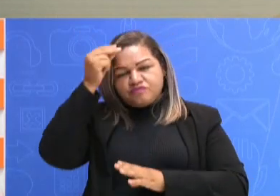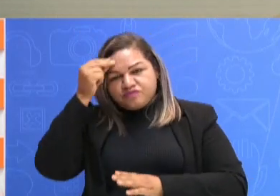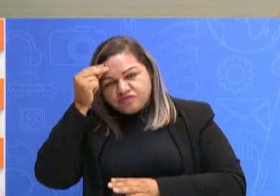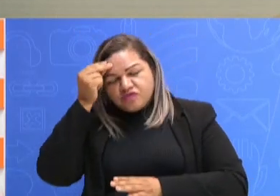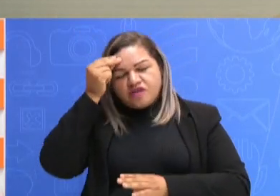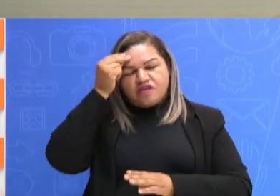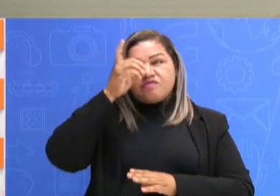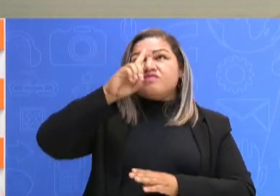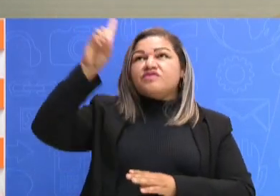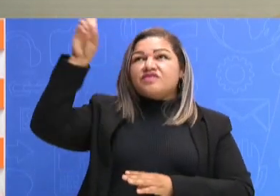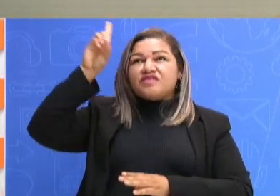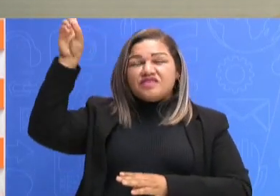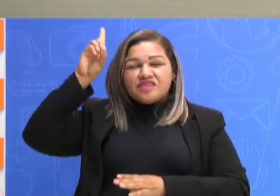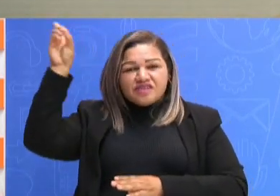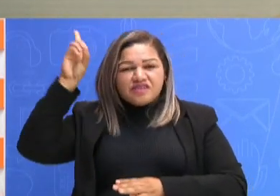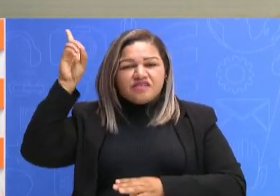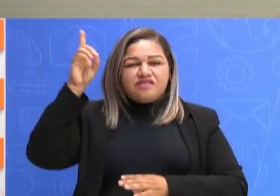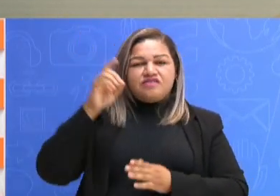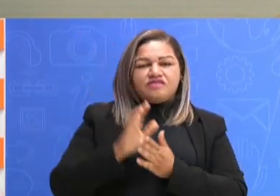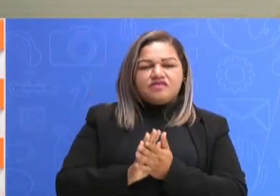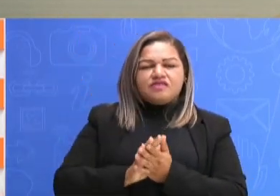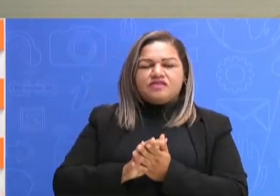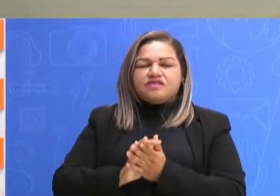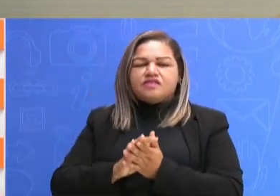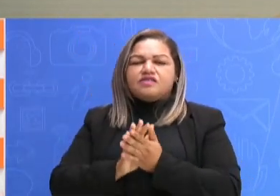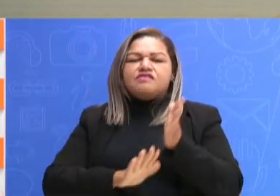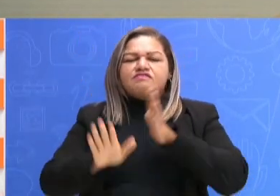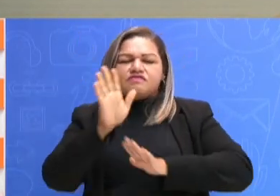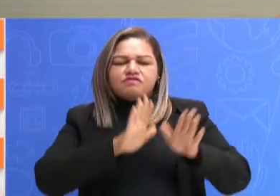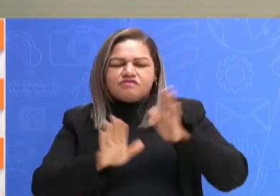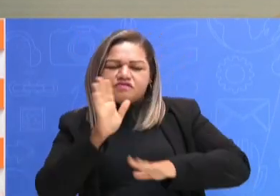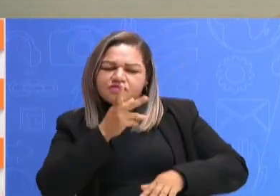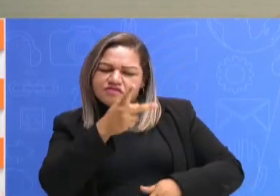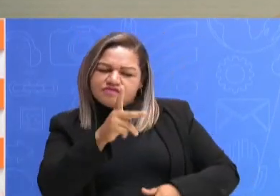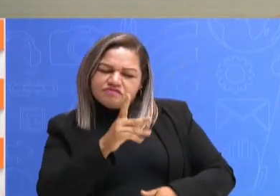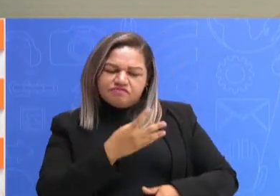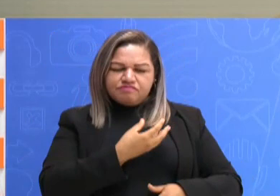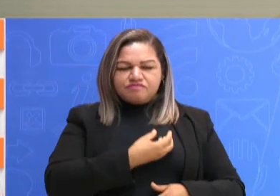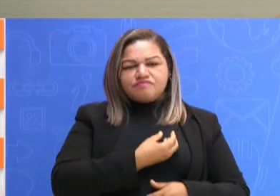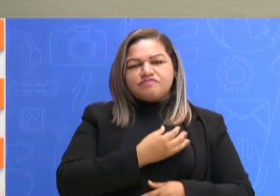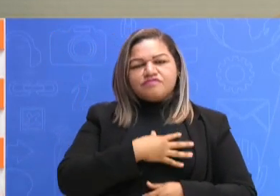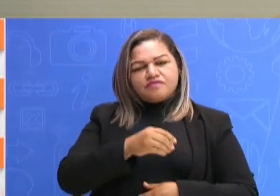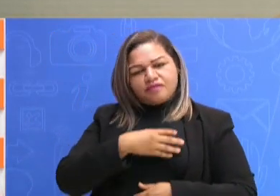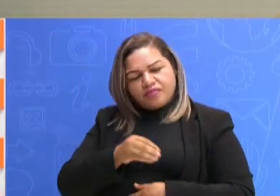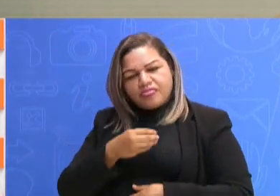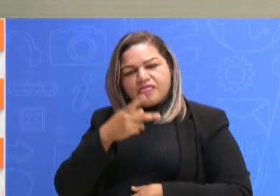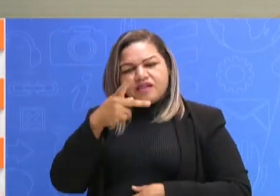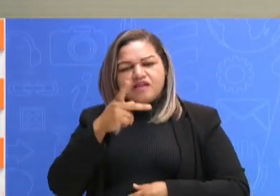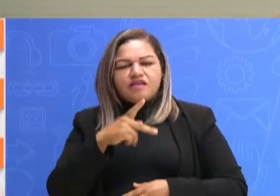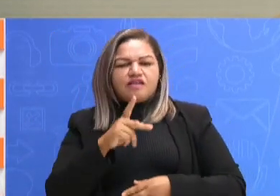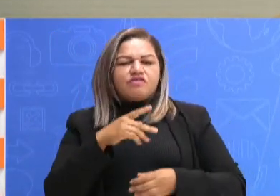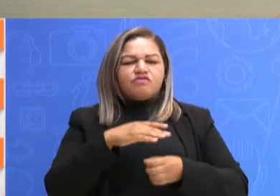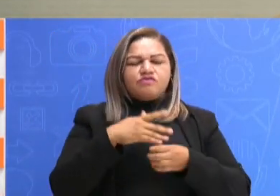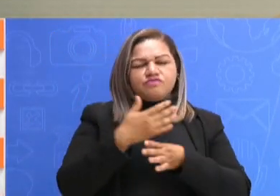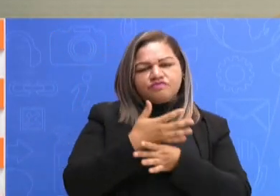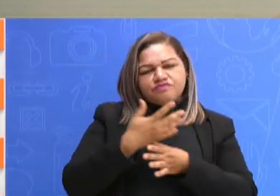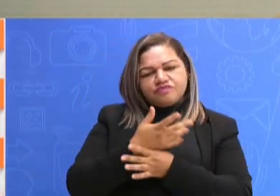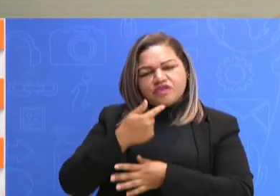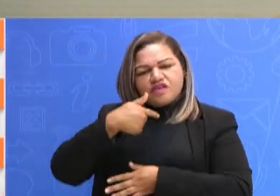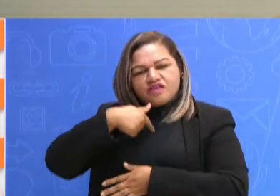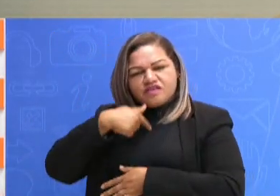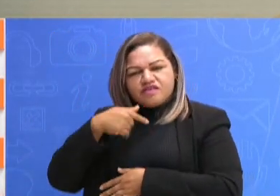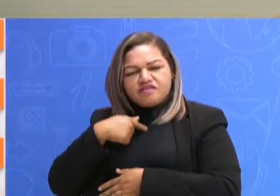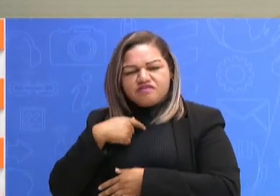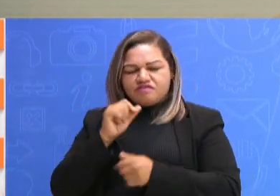Deus tem um propósito na minha vida, que é cuidar dos seus filhos, é cuidar de você, é cuidar da sua cidade, é cuidar da nossa cidade. E eu vou